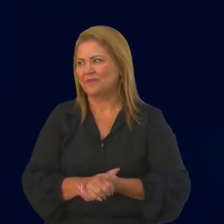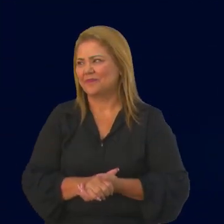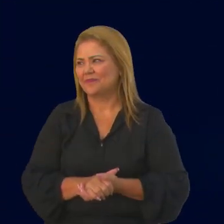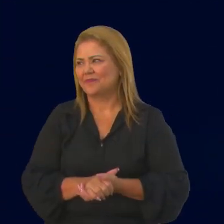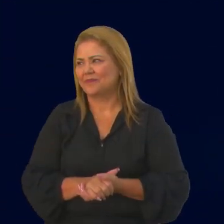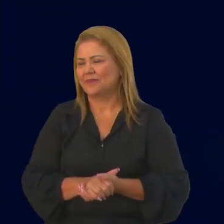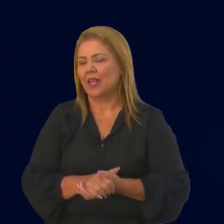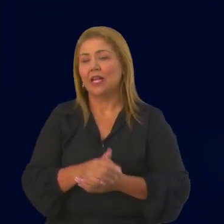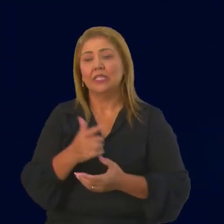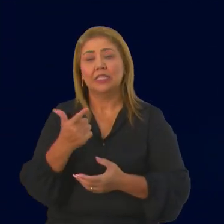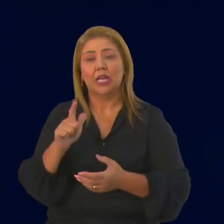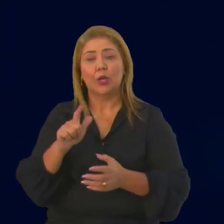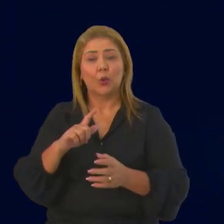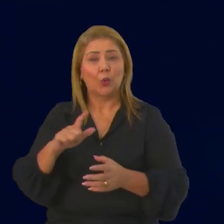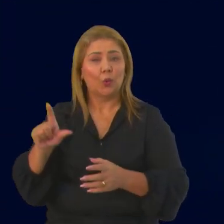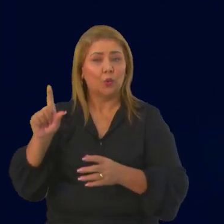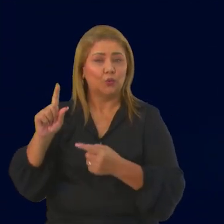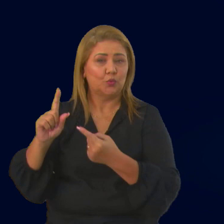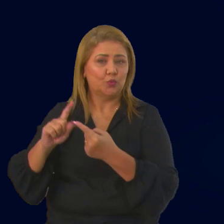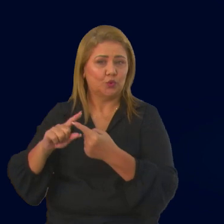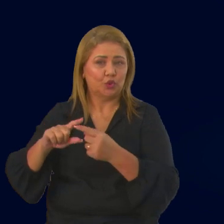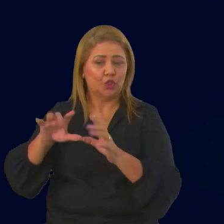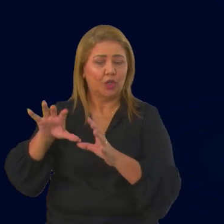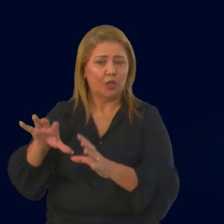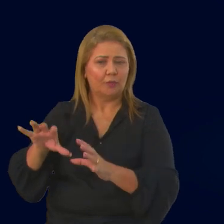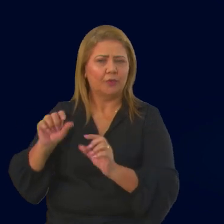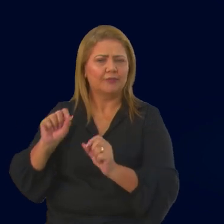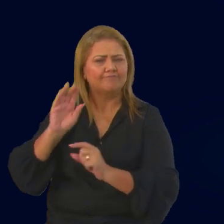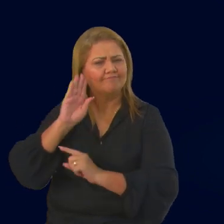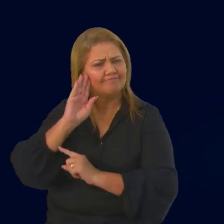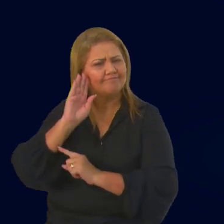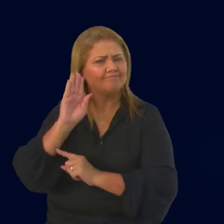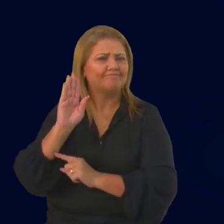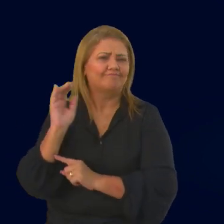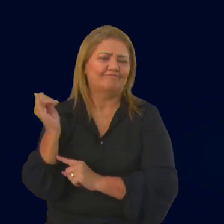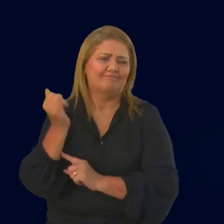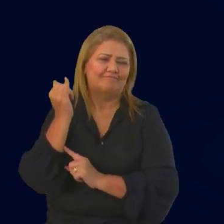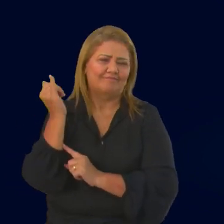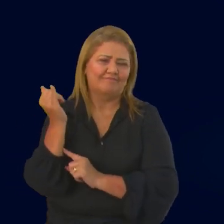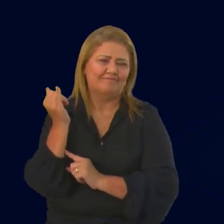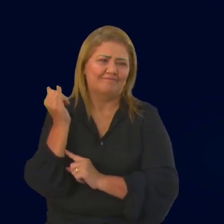Tem um outro aspecto que também é essencial